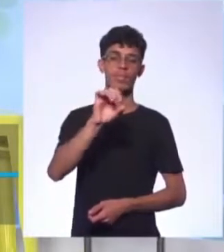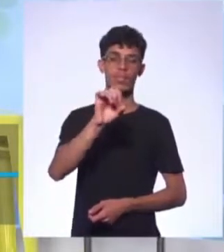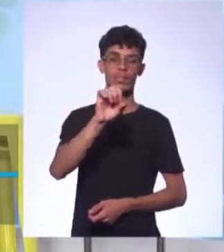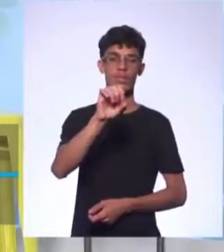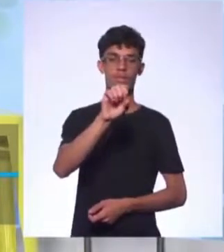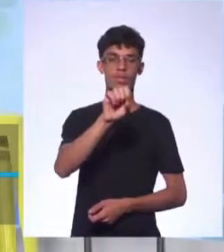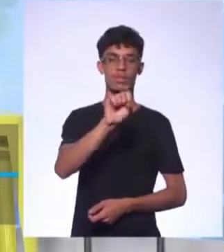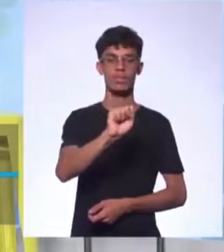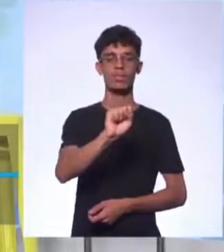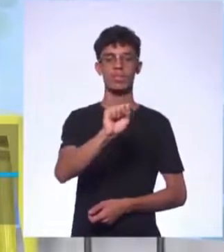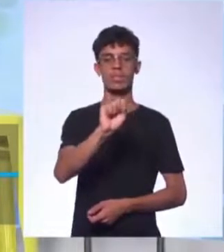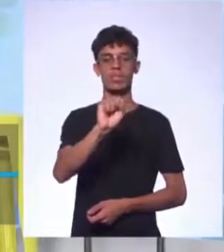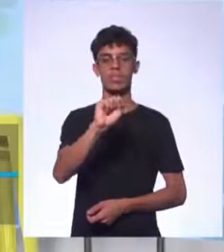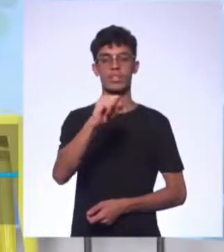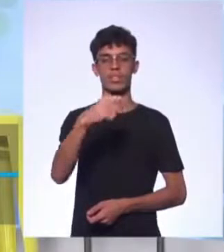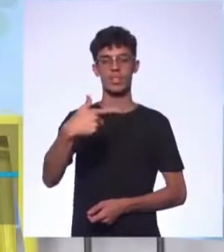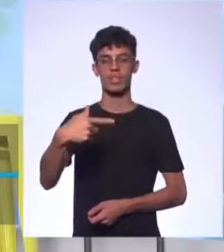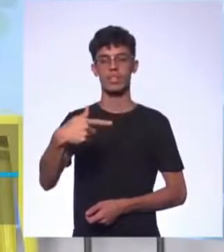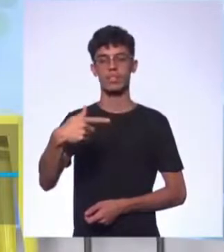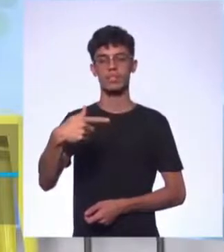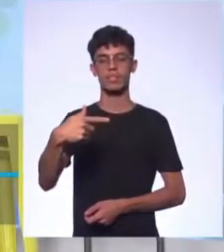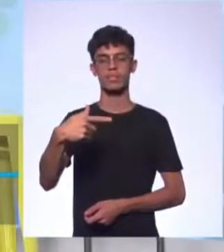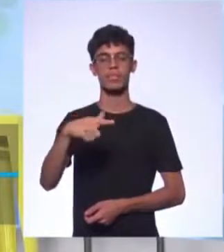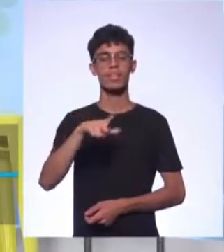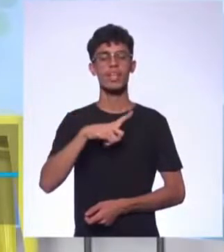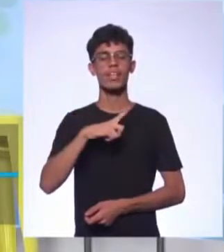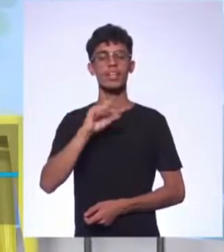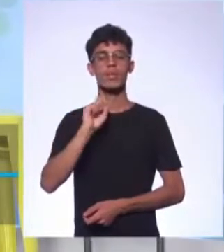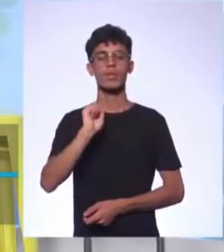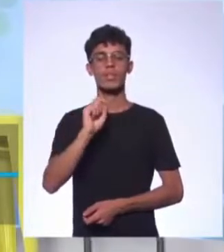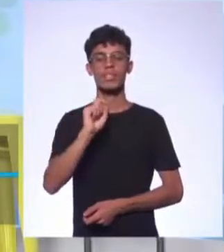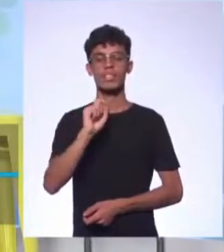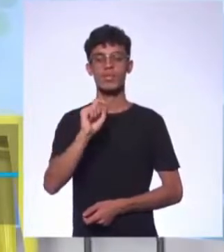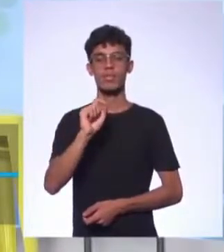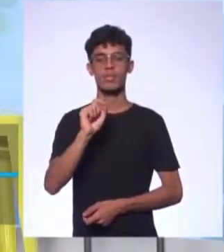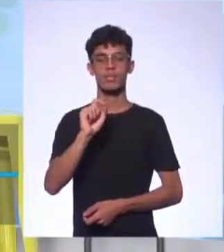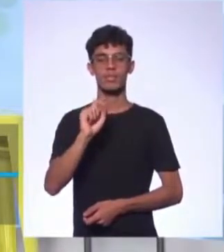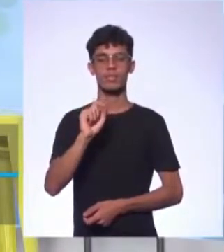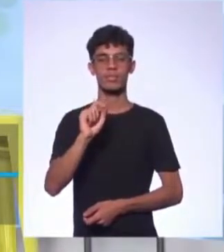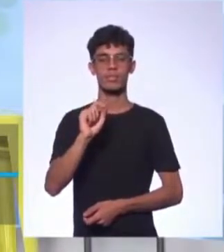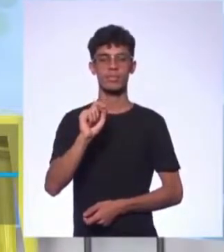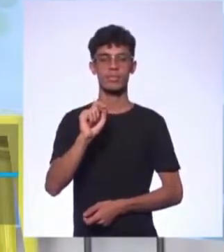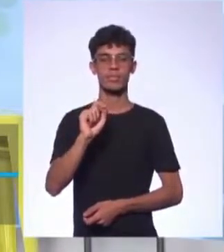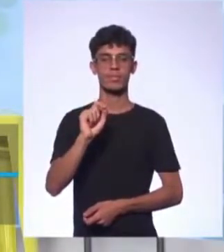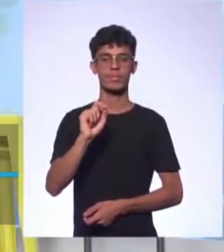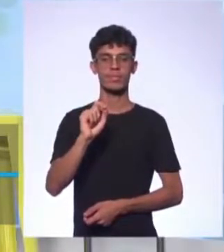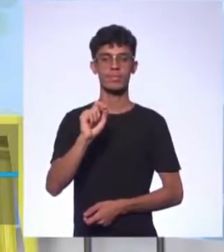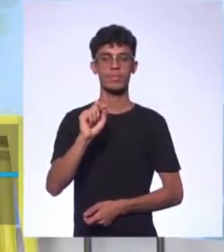SO2, que é o dióxido de enxofre, ela vai produzir o quê? O ácido